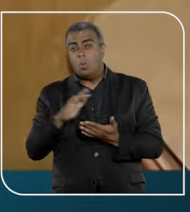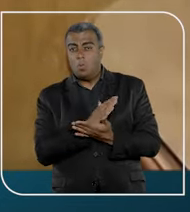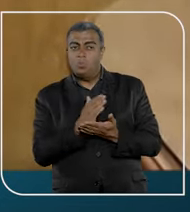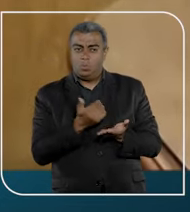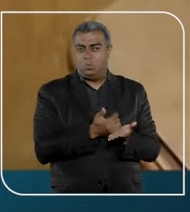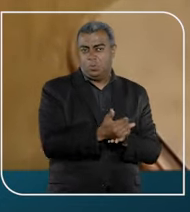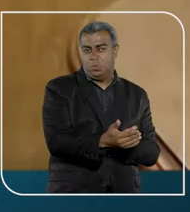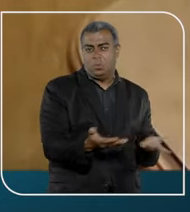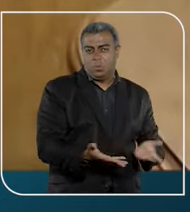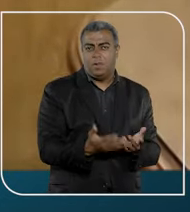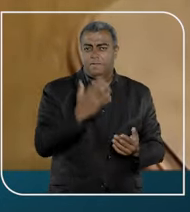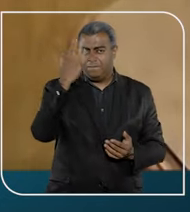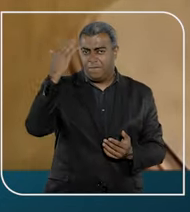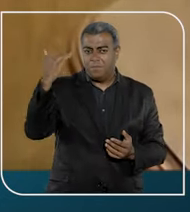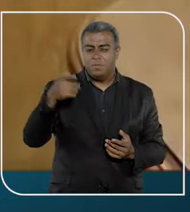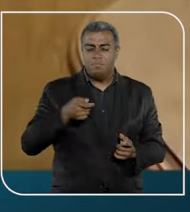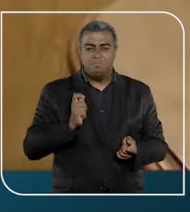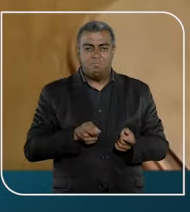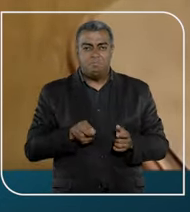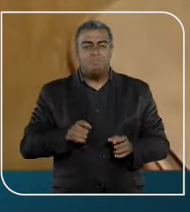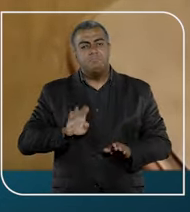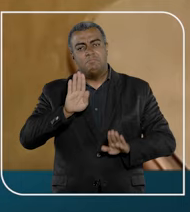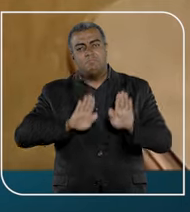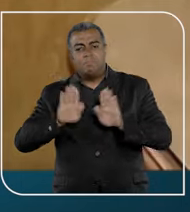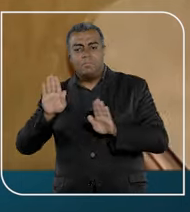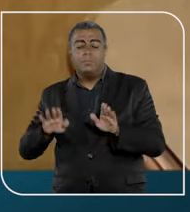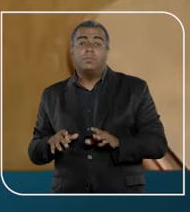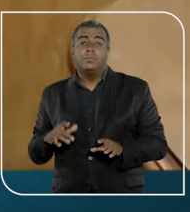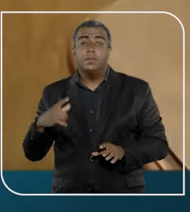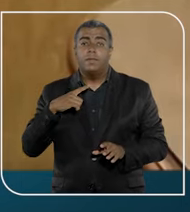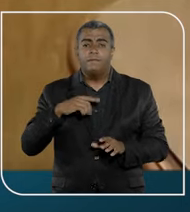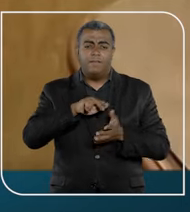outros iniciando, né? Vários